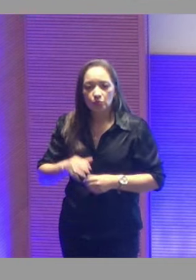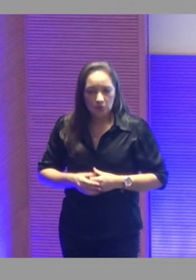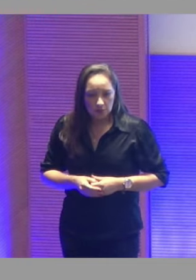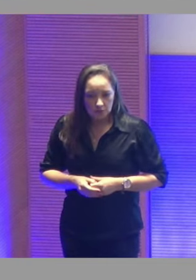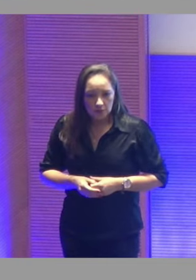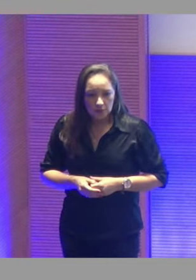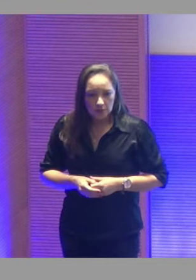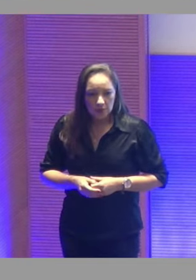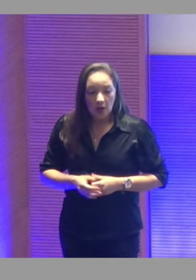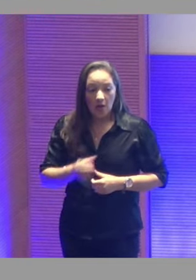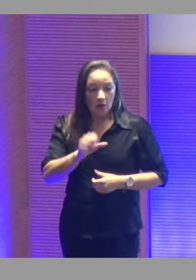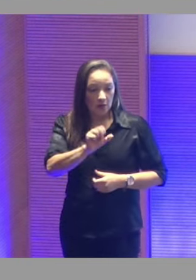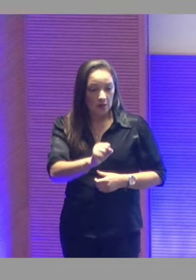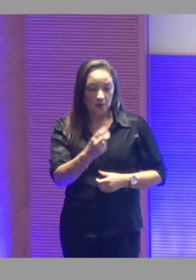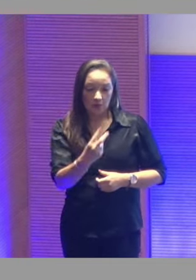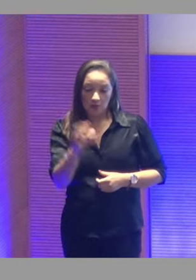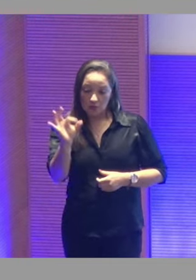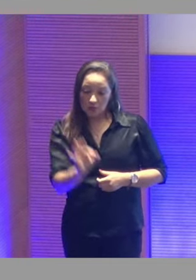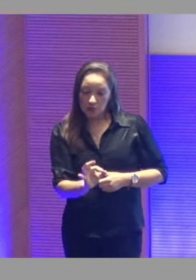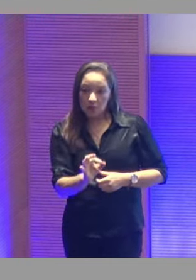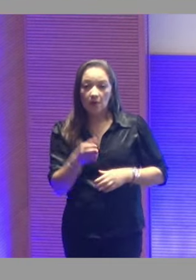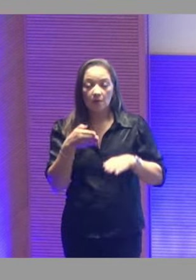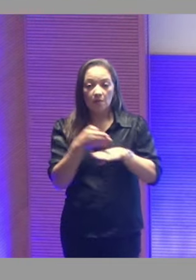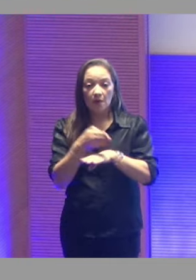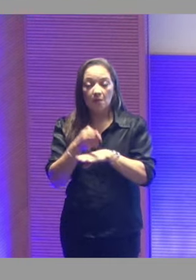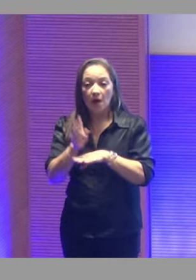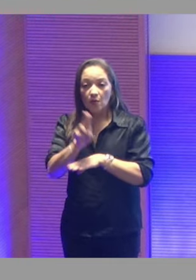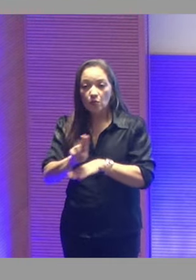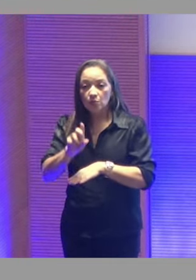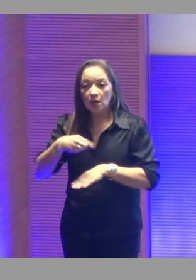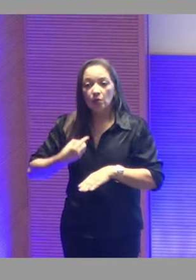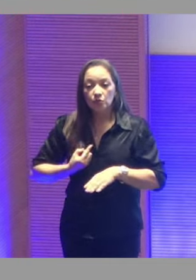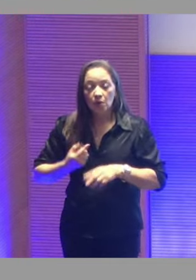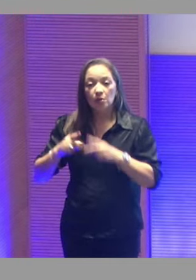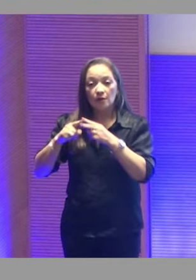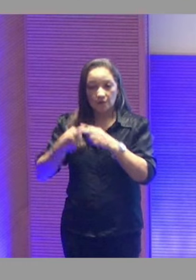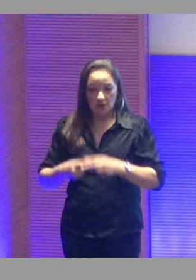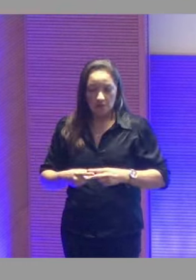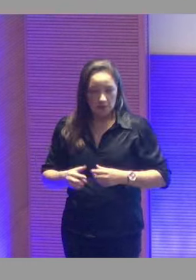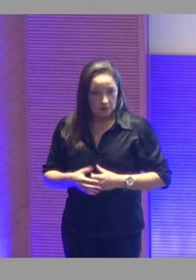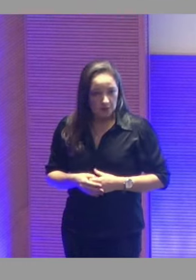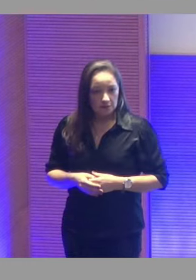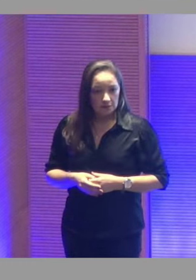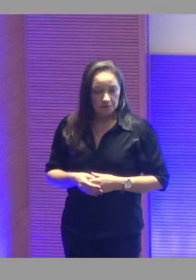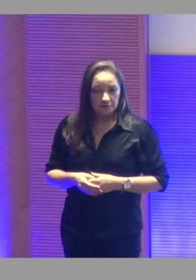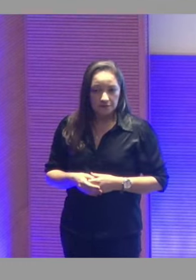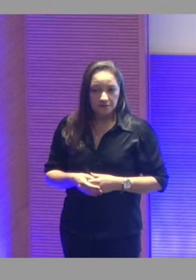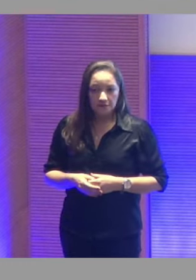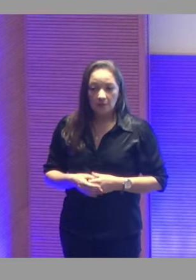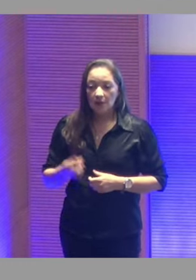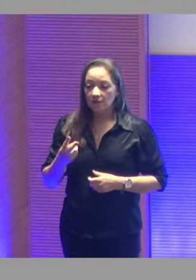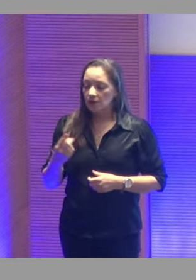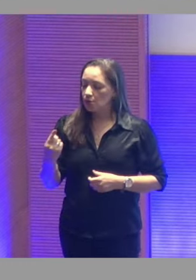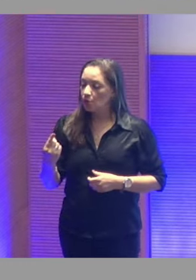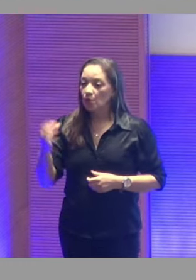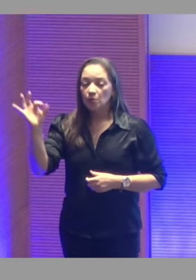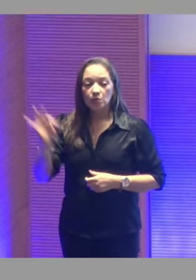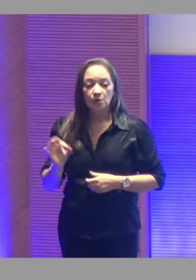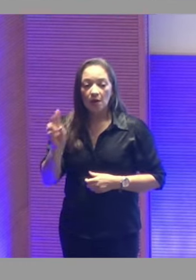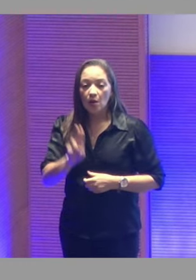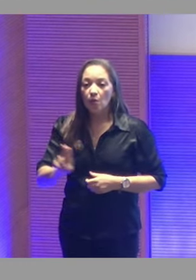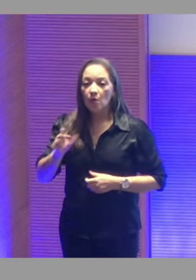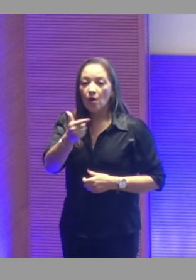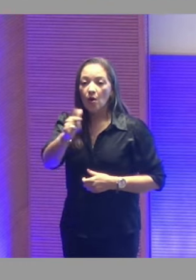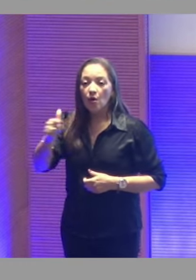emissões né 82% dos membros dizem que utilizam a nossa ferramenta do programa brasileiro eh 21% que utiliza